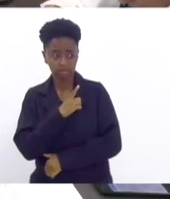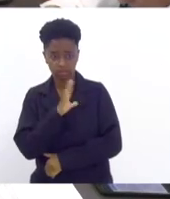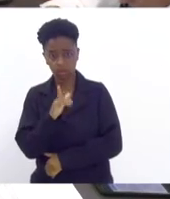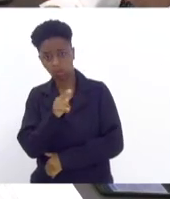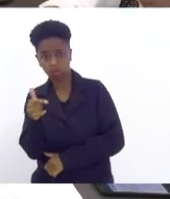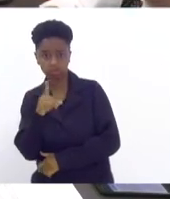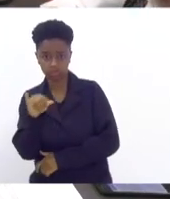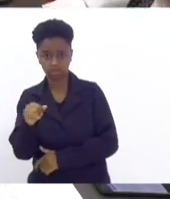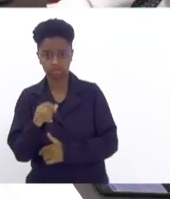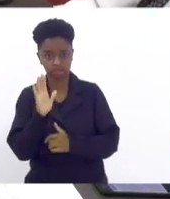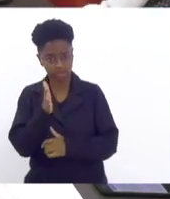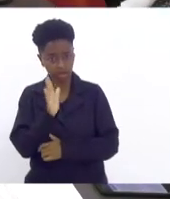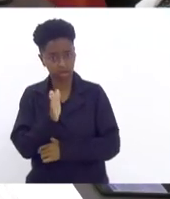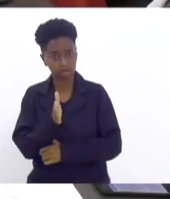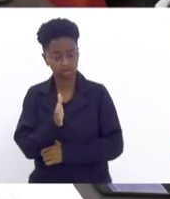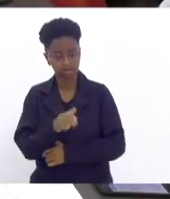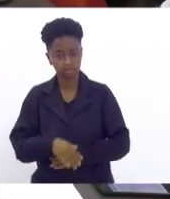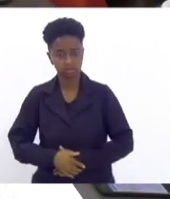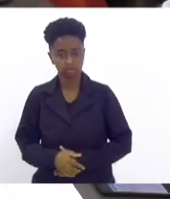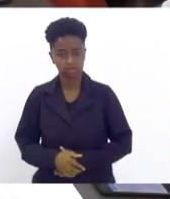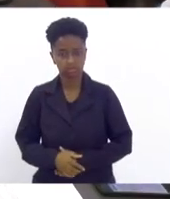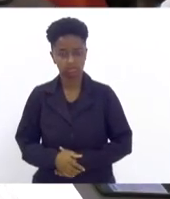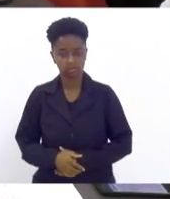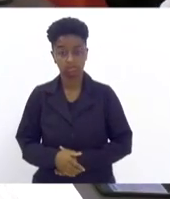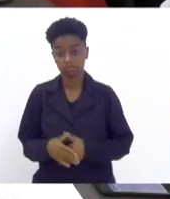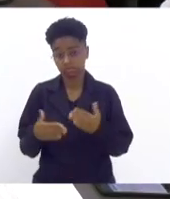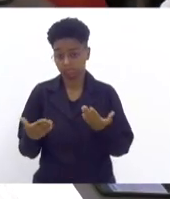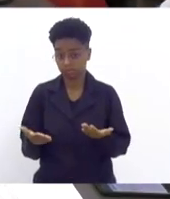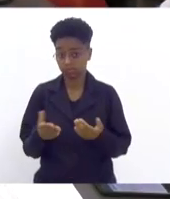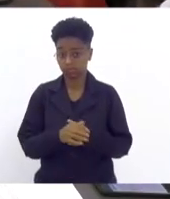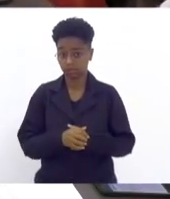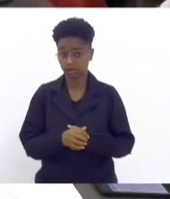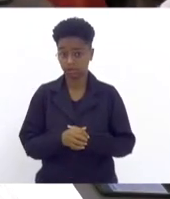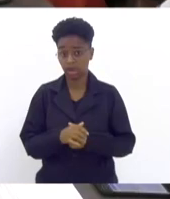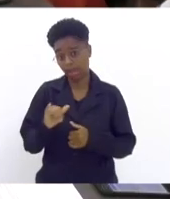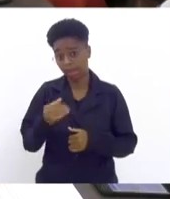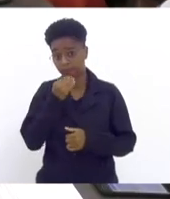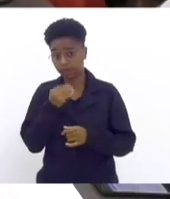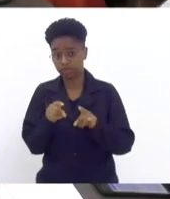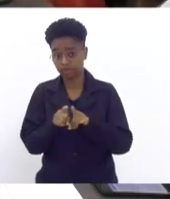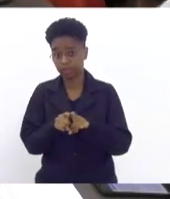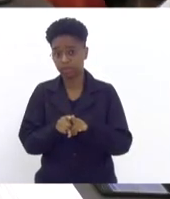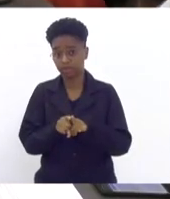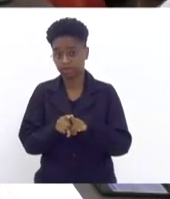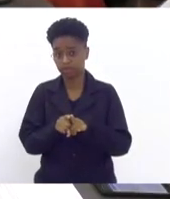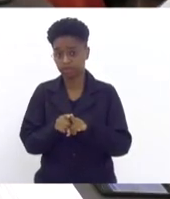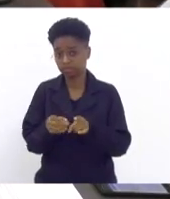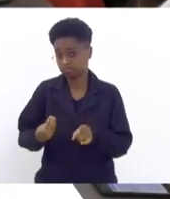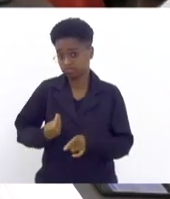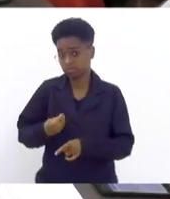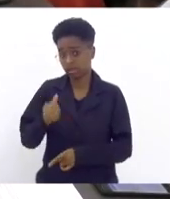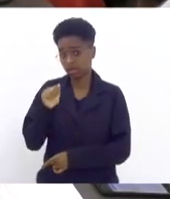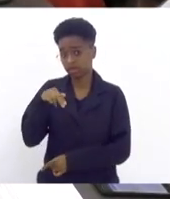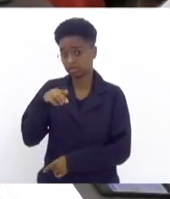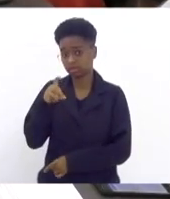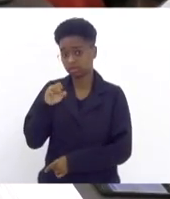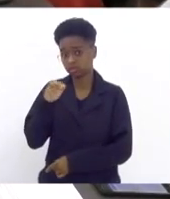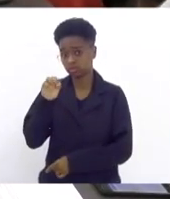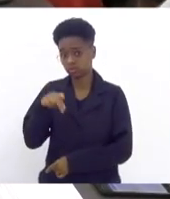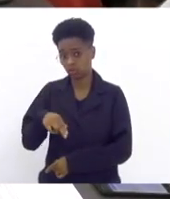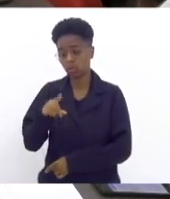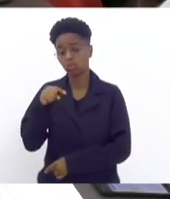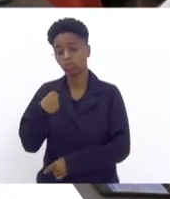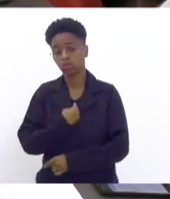dia. Aí o bombeiro civil é outro dia. Tá. Aí, Vossa Excelência, aproveitando aqui a presença, a nobre presença do deputado Anderson, para a gente fazer